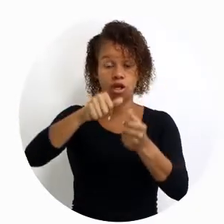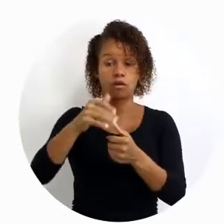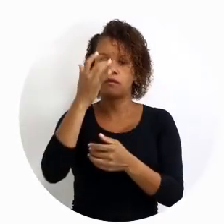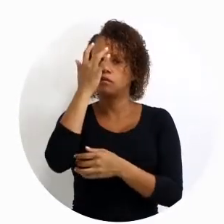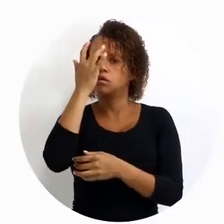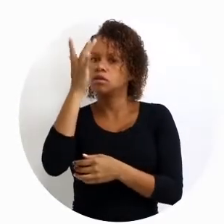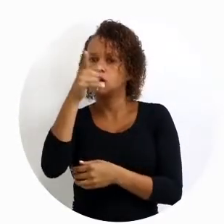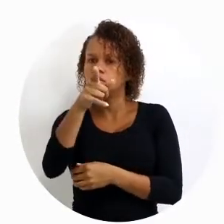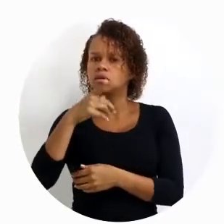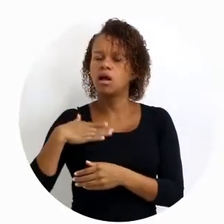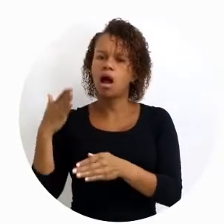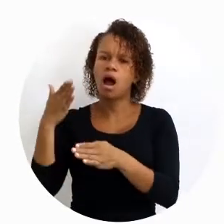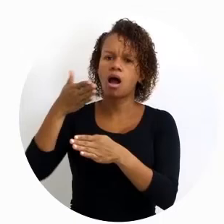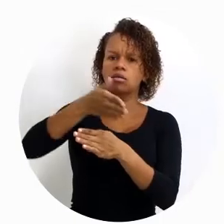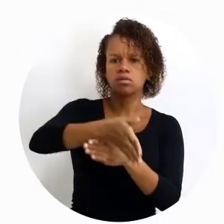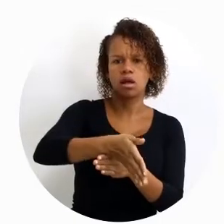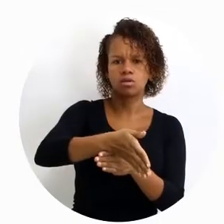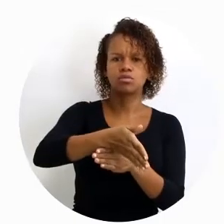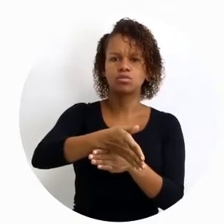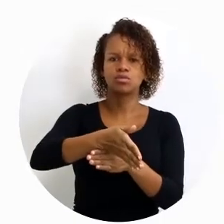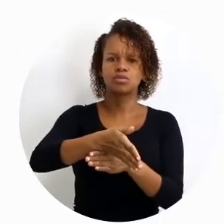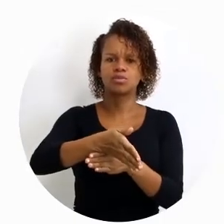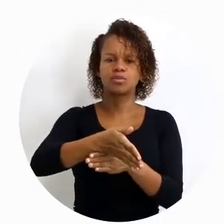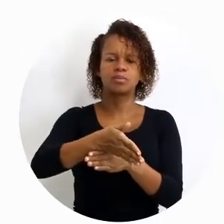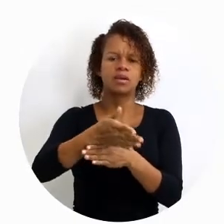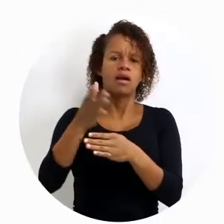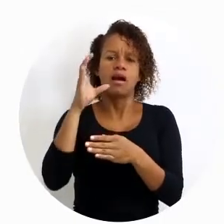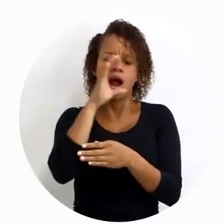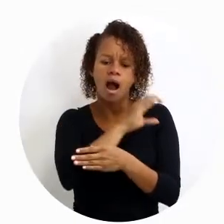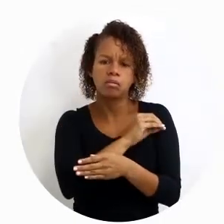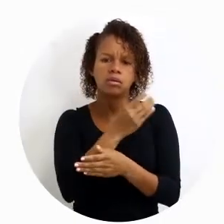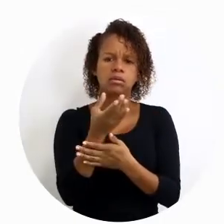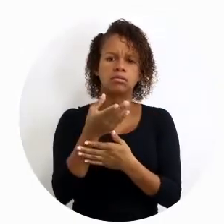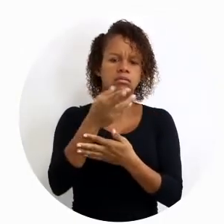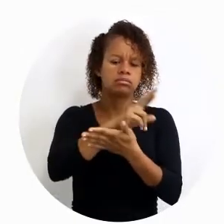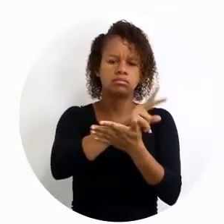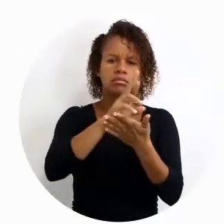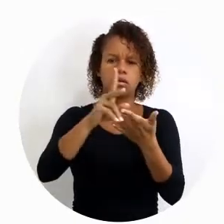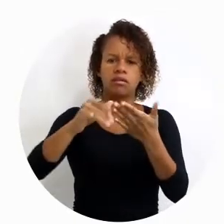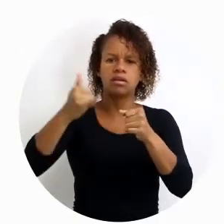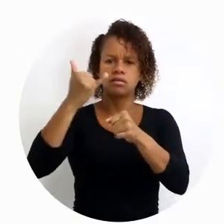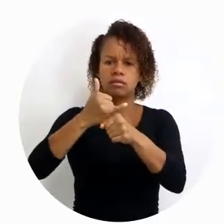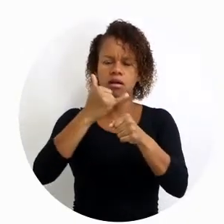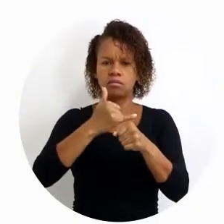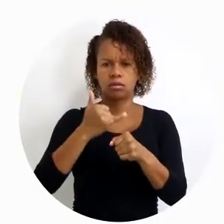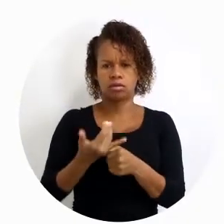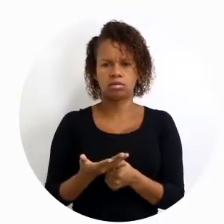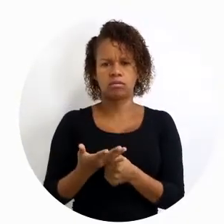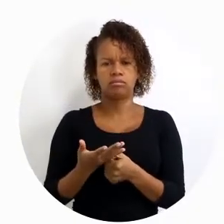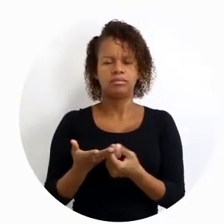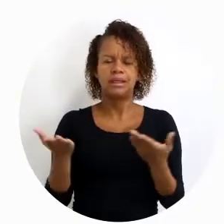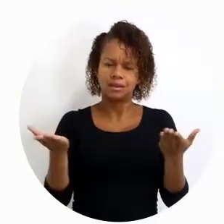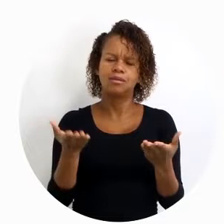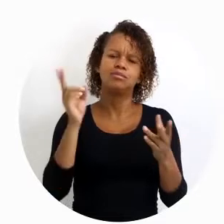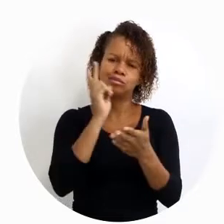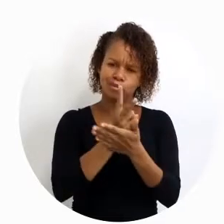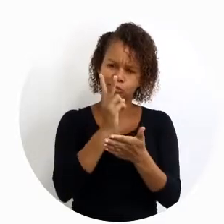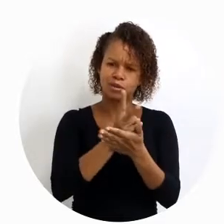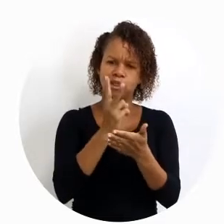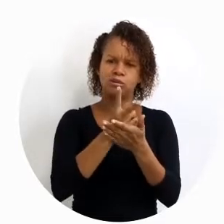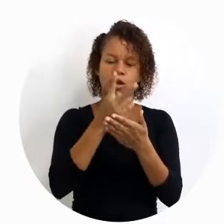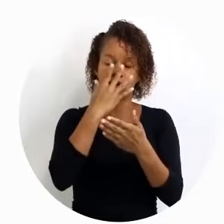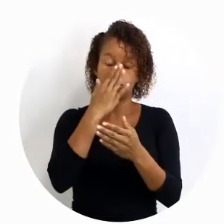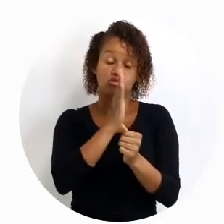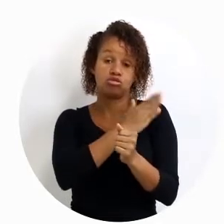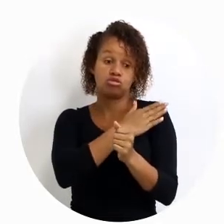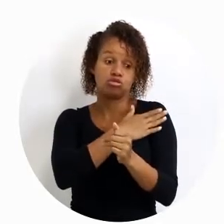geral, que vai facilitar muito com que você tenha acesso de forma rápida a diversas ferramentas. E normalmente nós colocamos